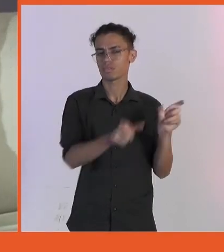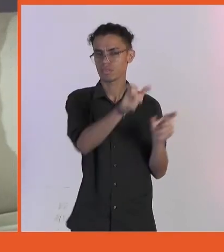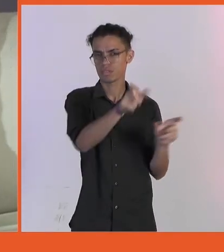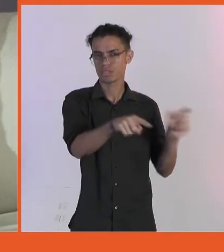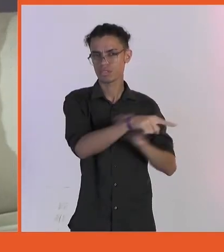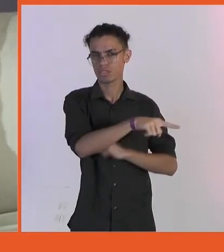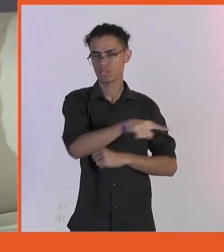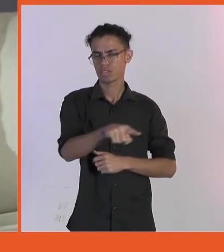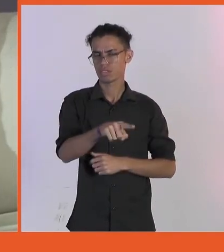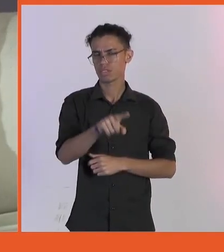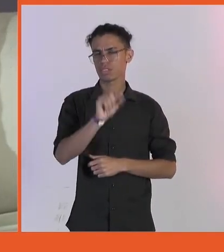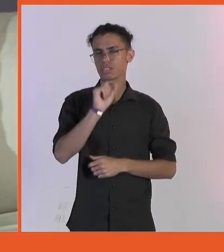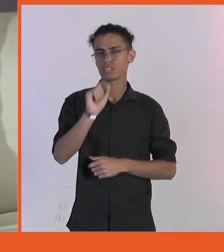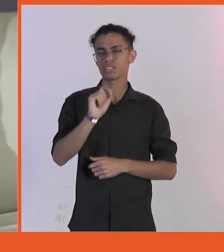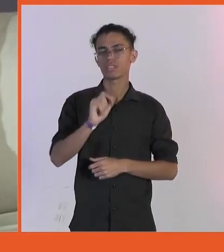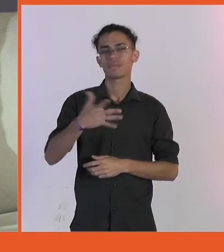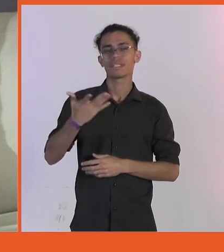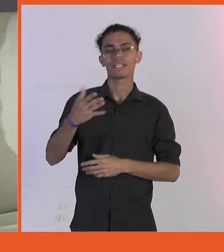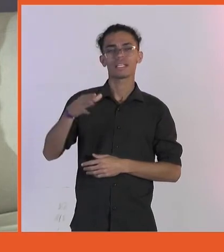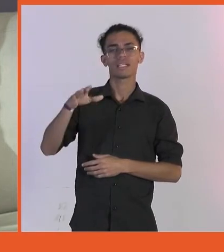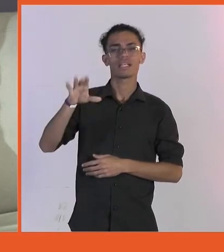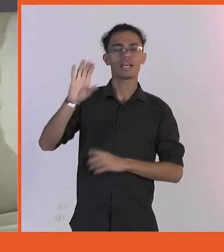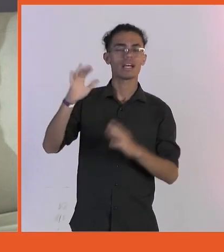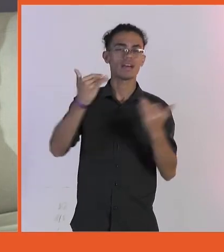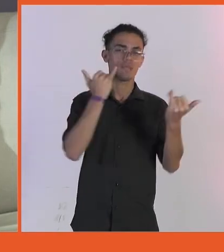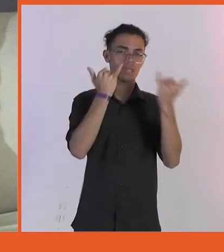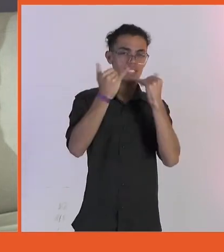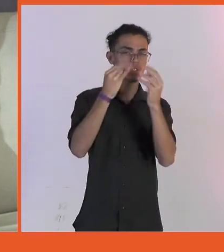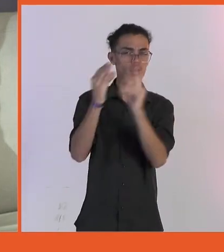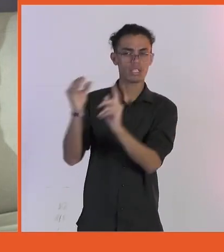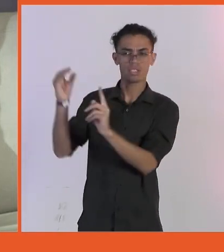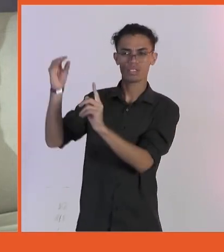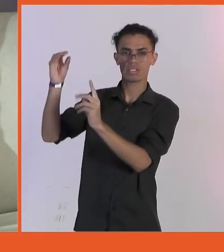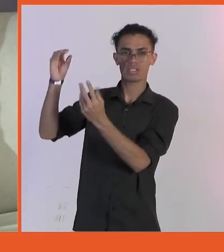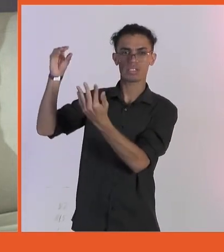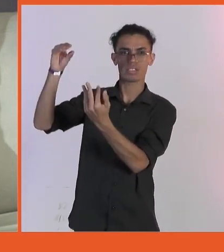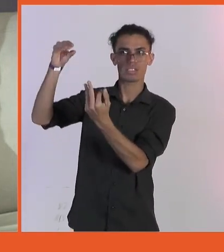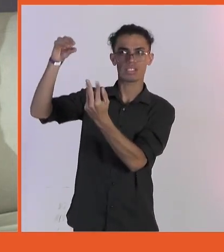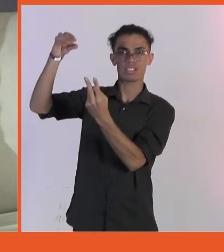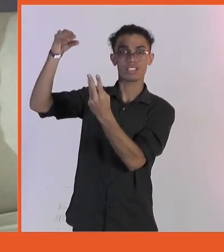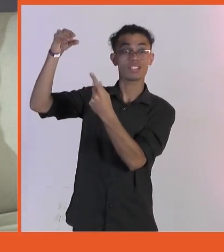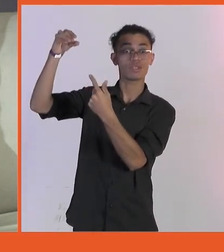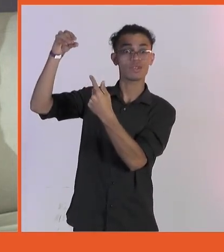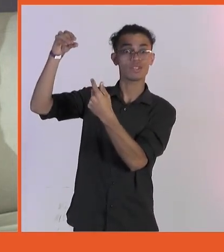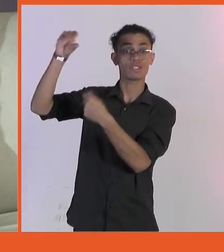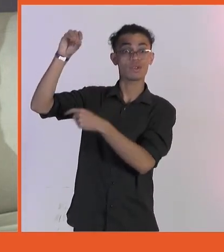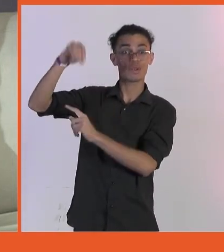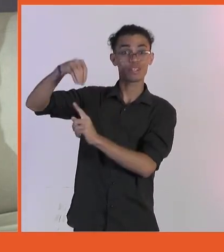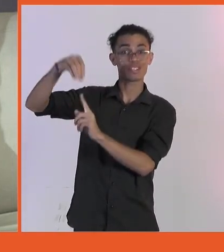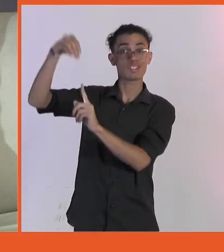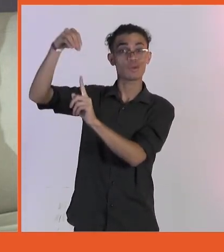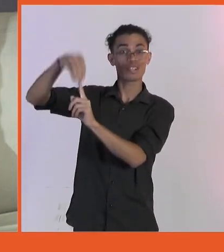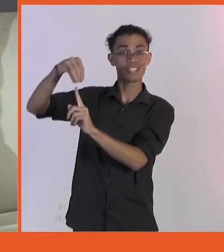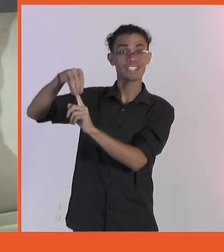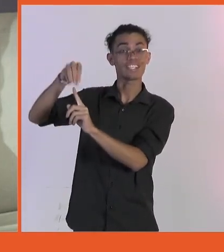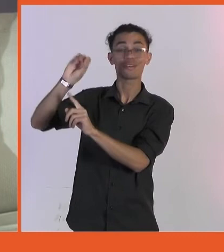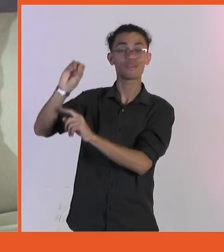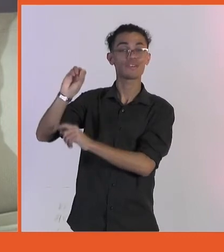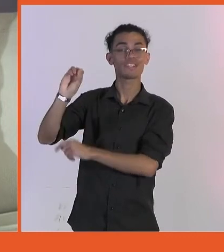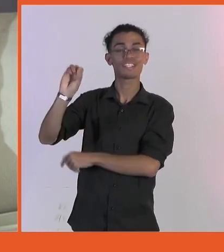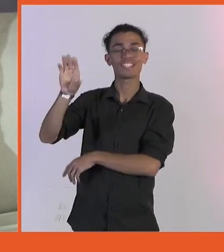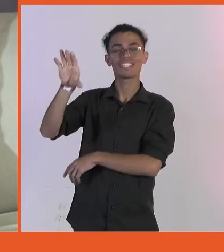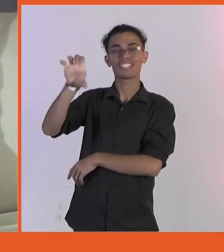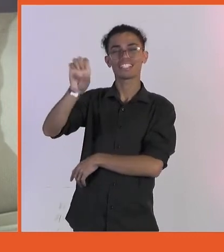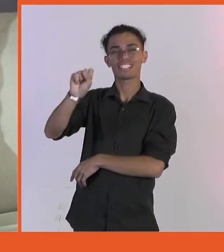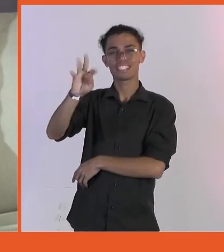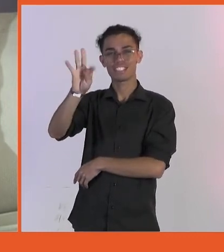Acho que até essa questão de você fazer stories o tempo todo do que você tá vivendo, assim. A gente escolheu não fazer mais isso, sabe? E é aí que a gente vive de